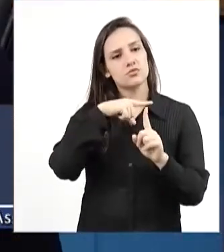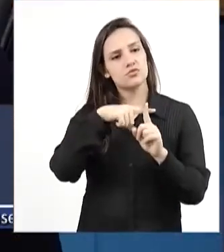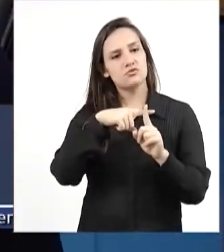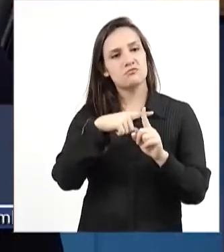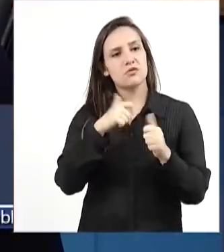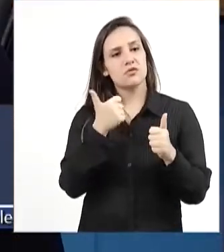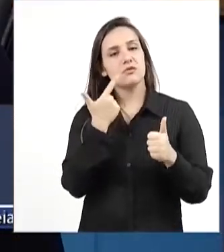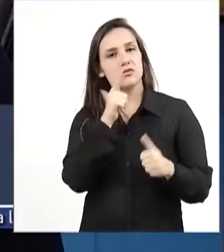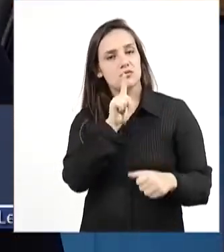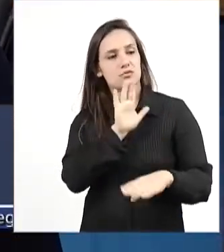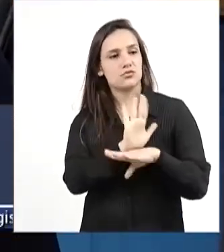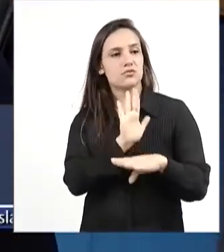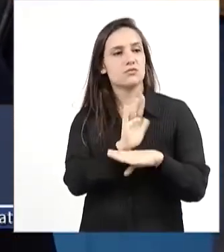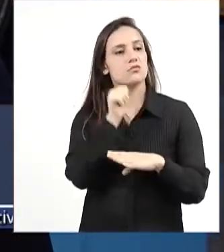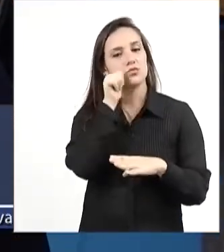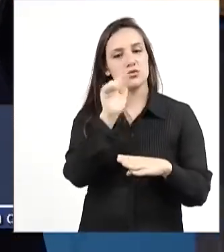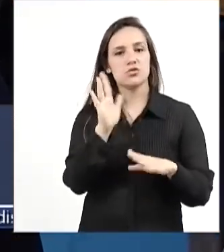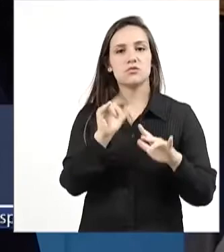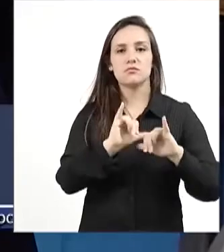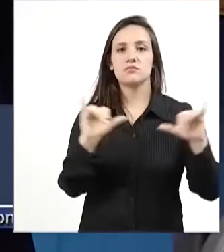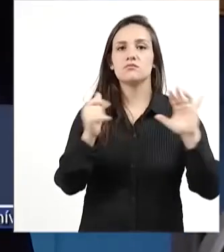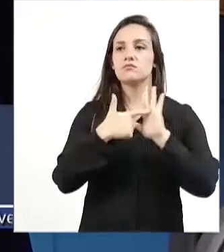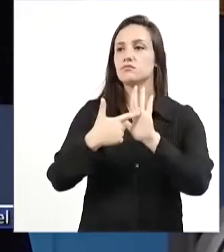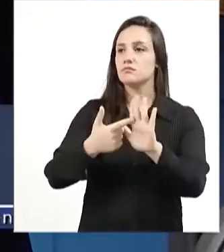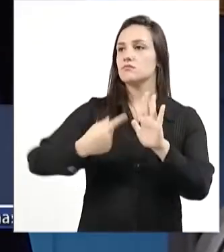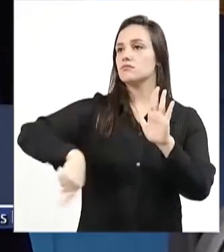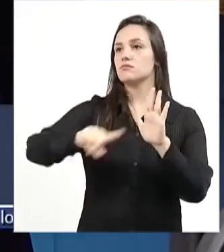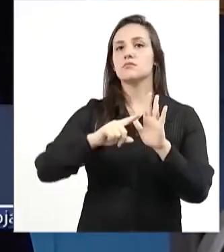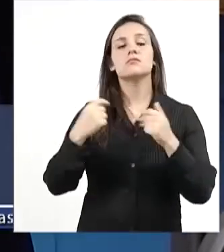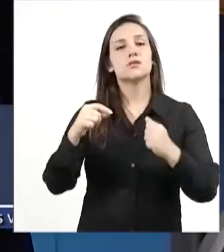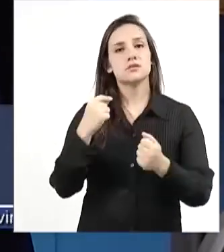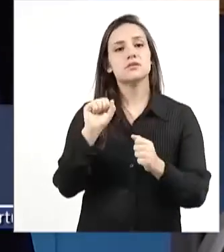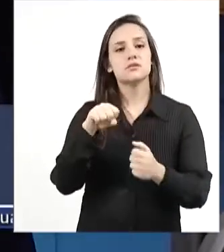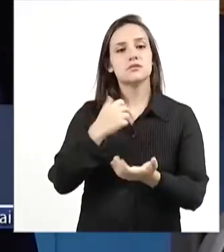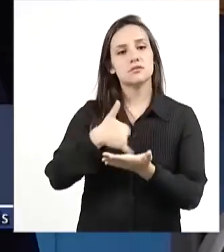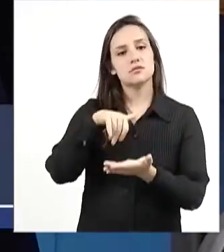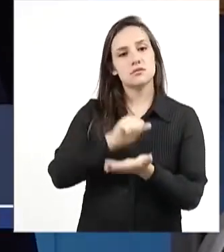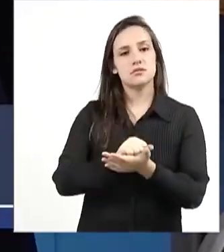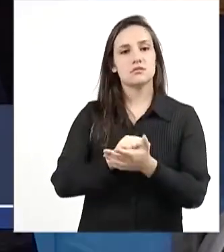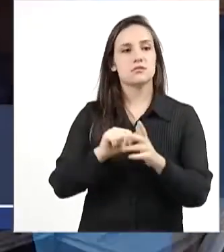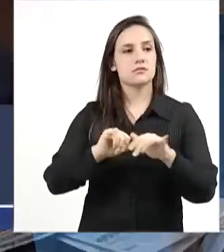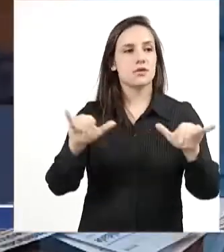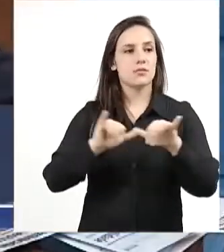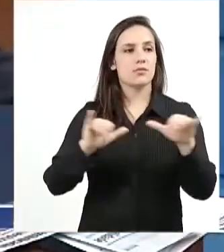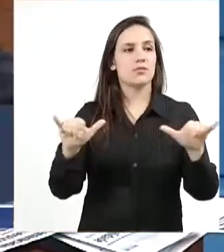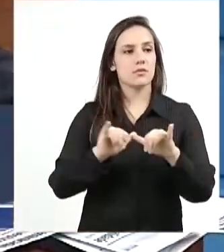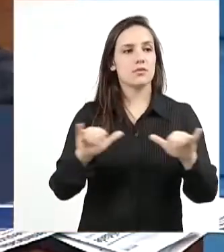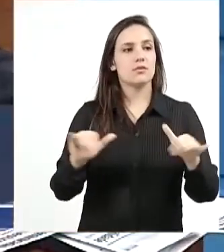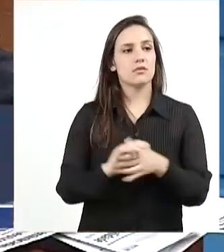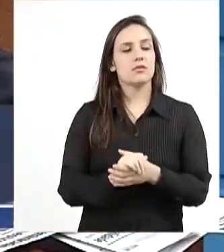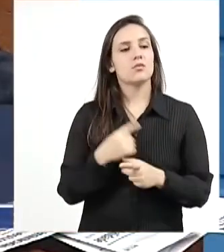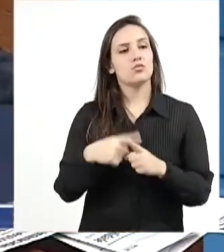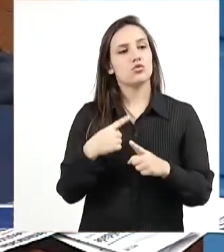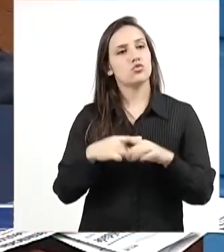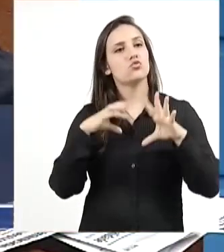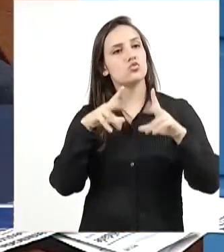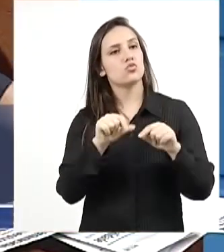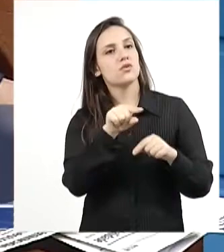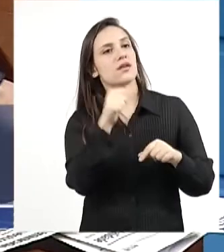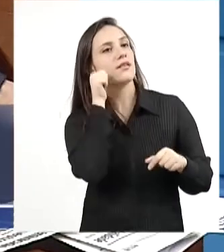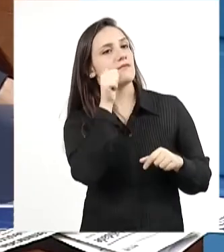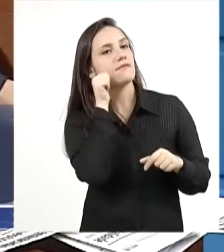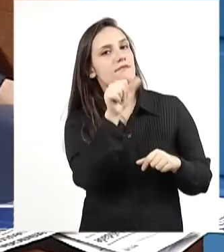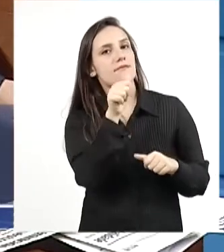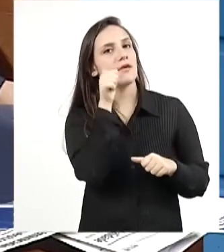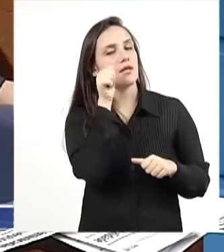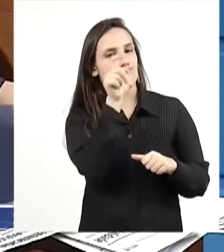As mulheres deram seu recado, isso precisa ser registrado, divulgado, obrigado, porque o que elas trazem aqui é uma